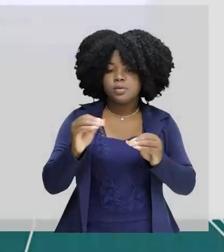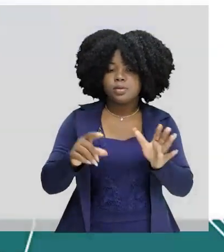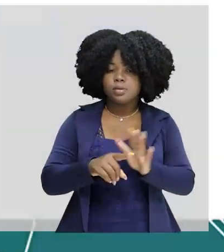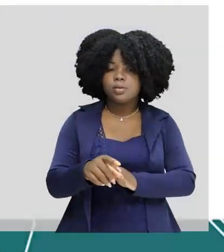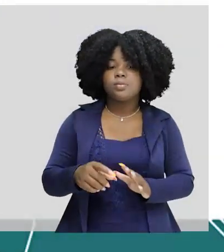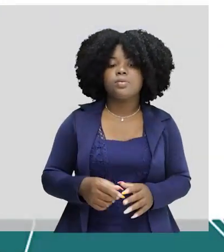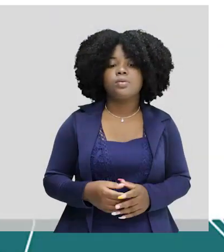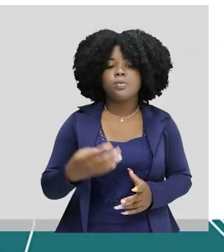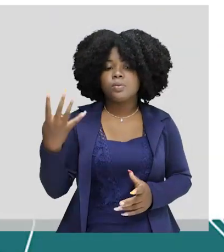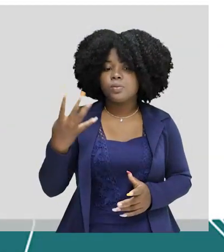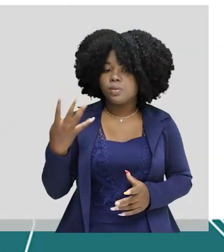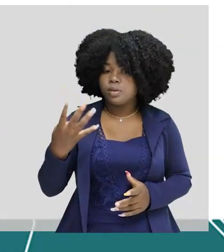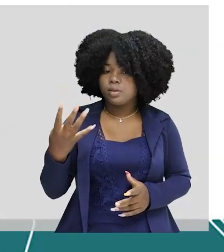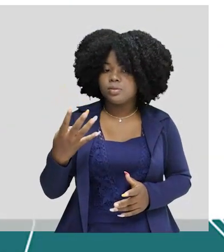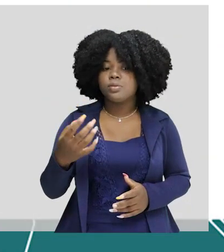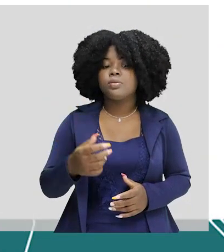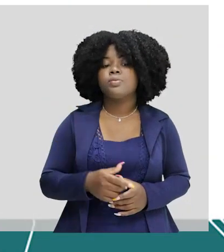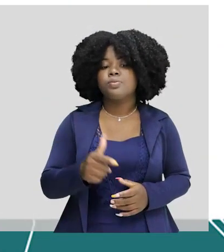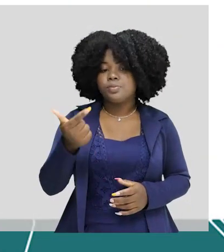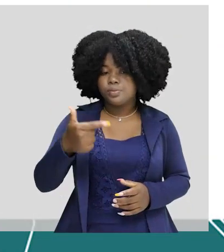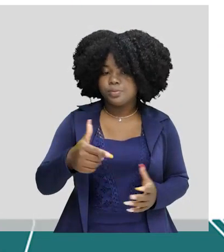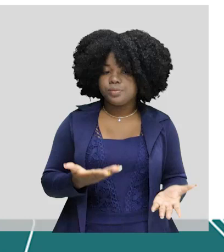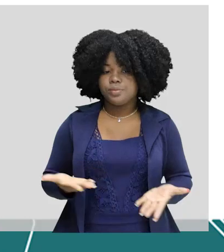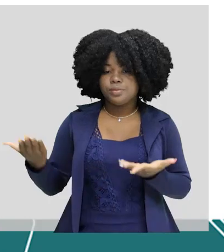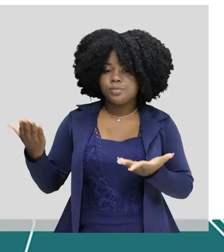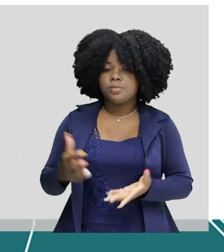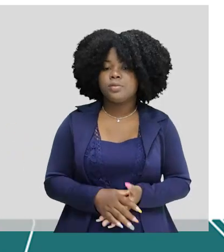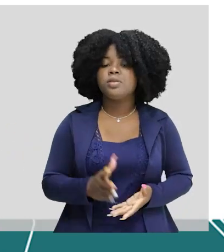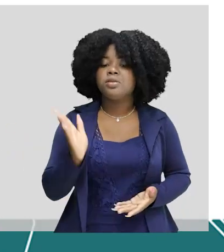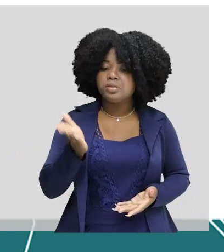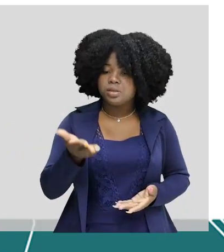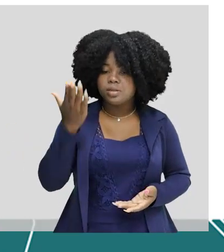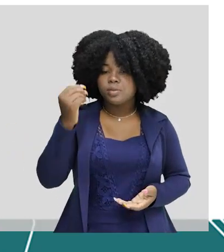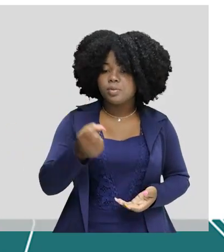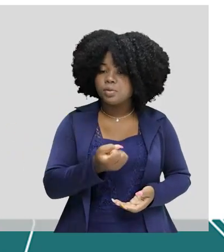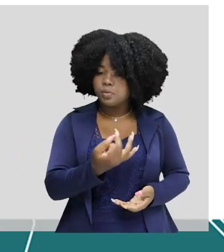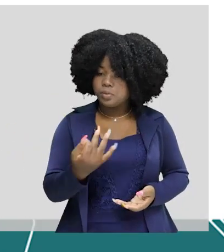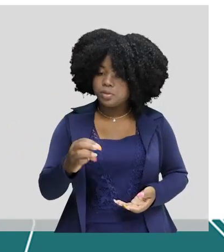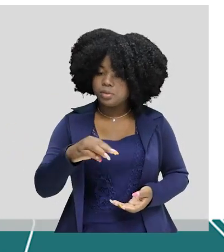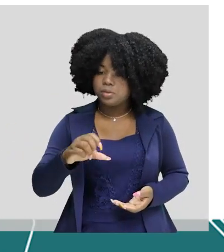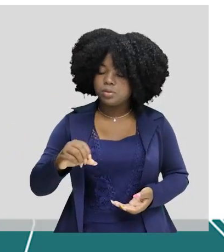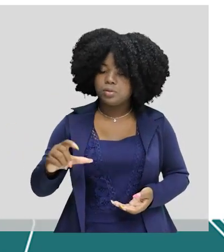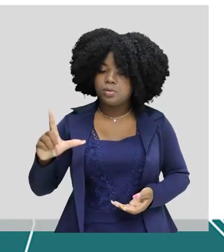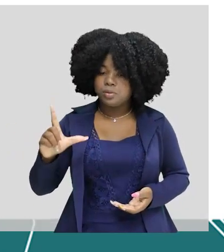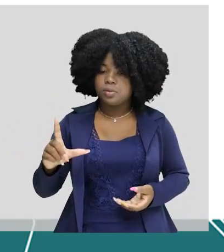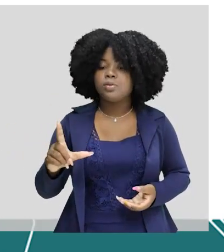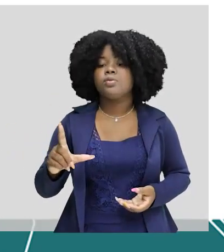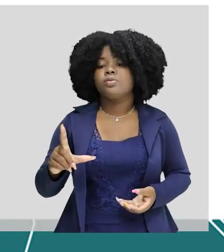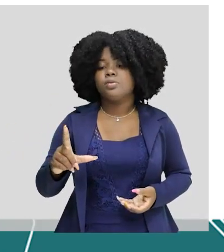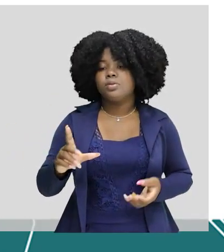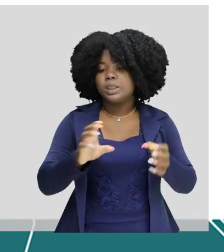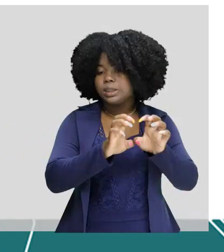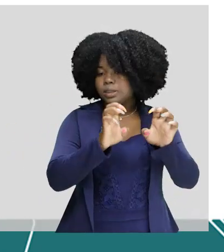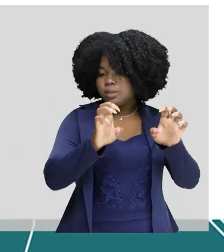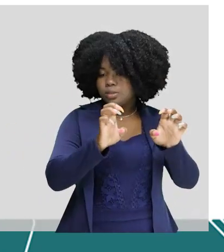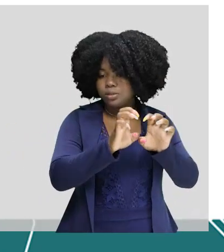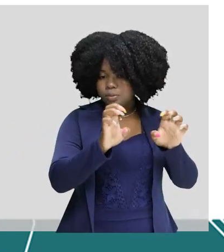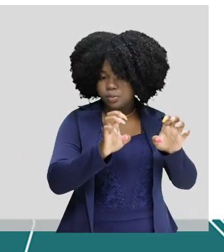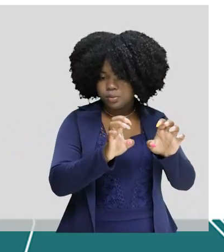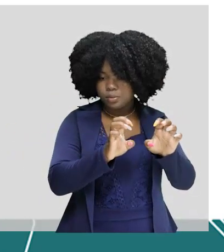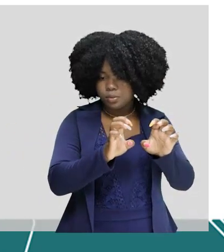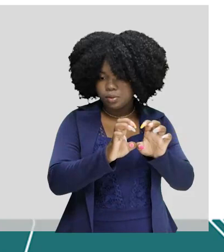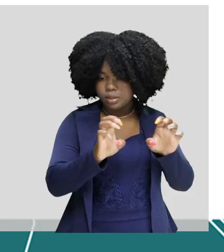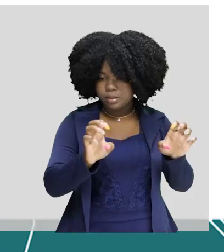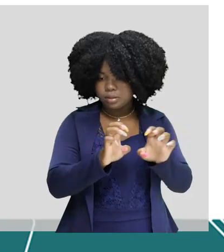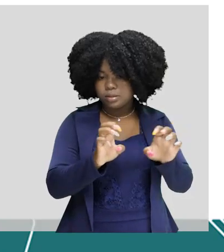Quarto passo. Por outro lado, já sabemos que a quantidade de mols das substâncias pode ser